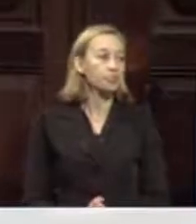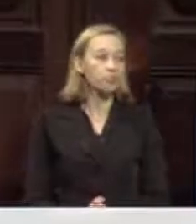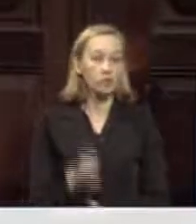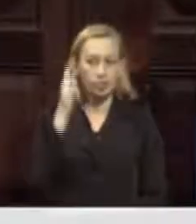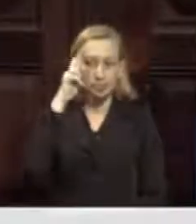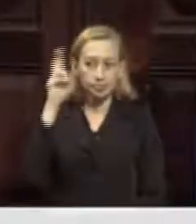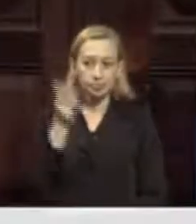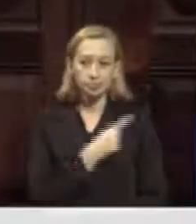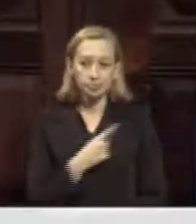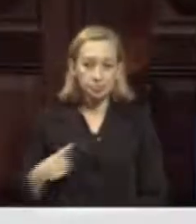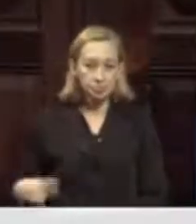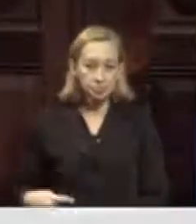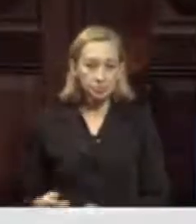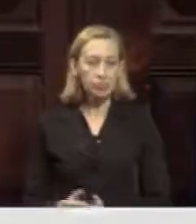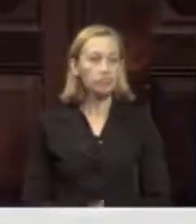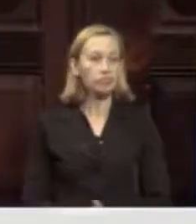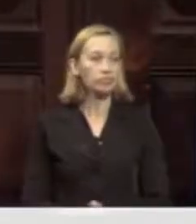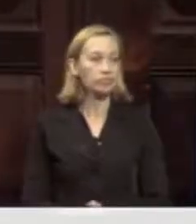presidente,